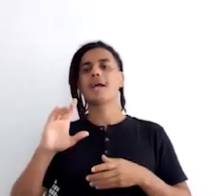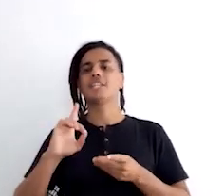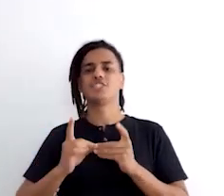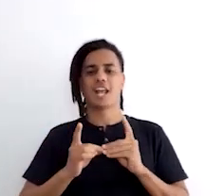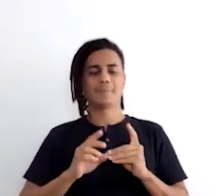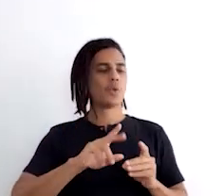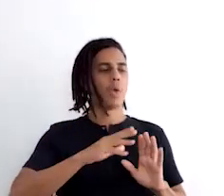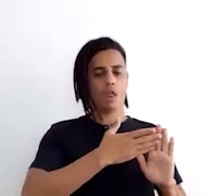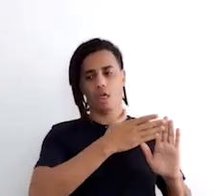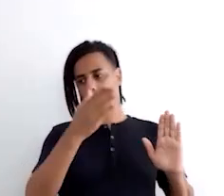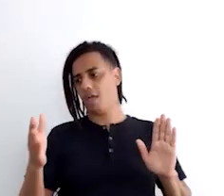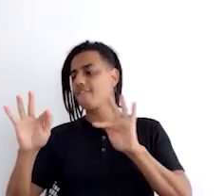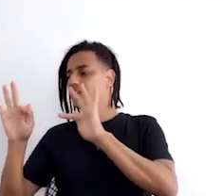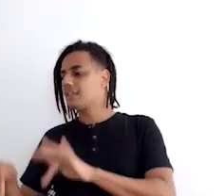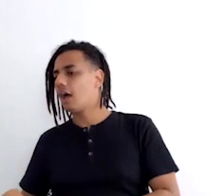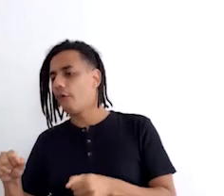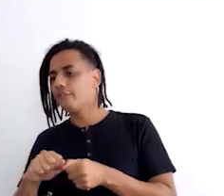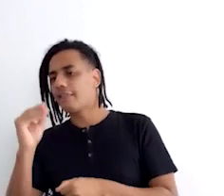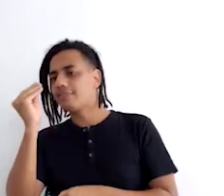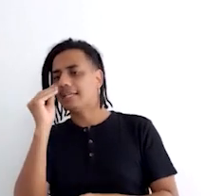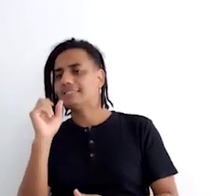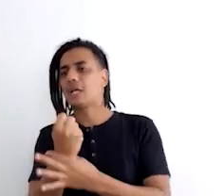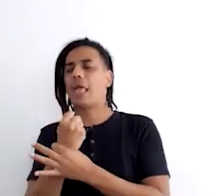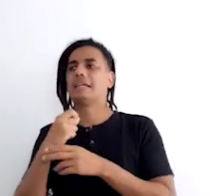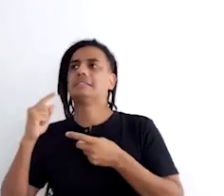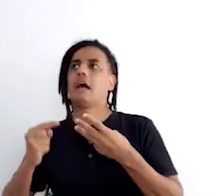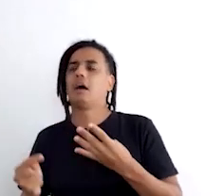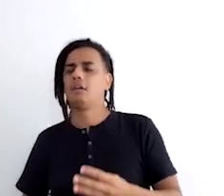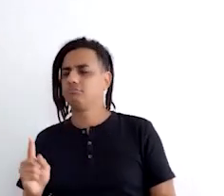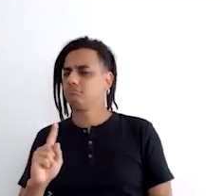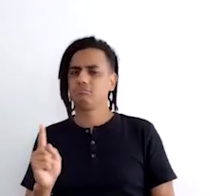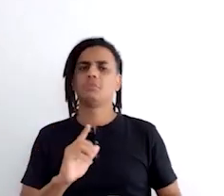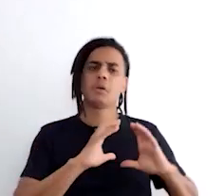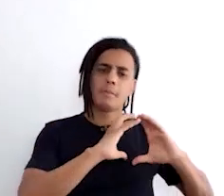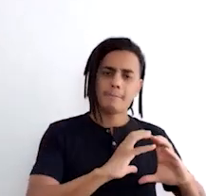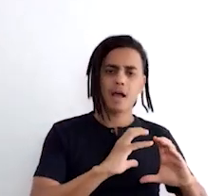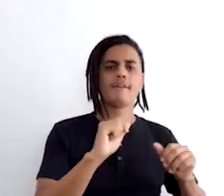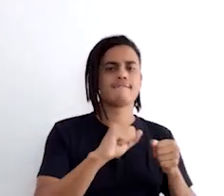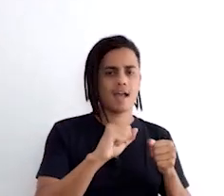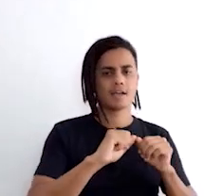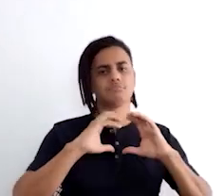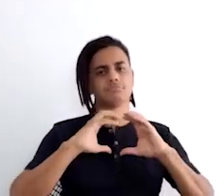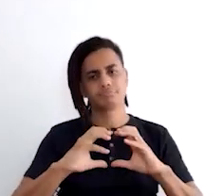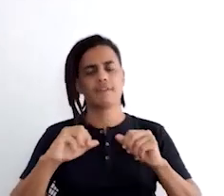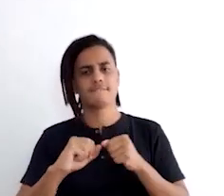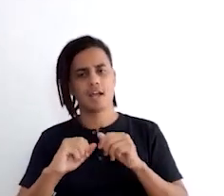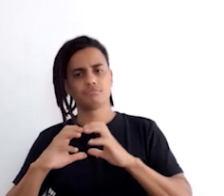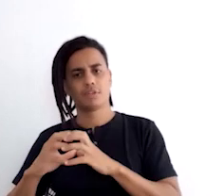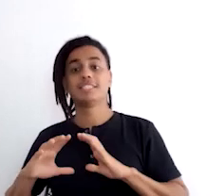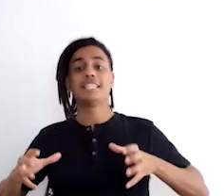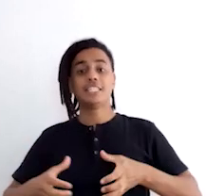fazer uma bateria de teste de segurança gigante, não, a cada commit a gente está realizando de maneira automática, e o time já tem esse